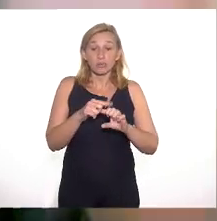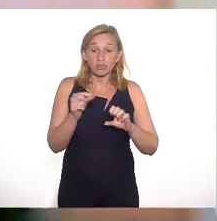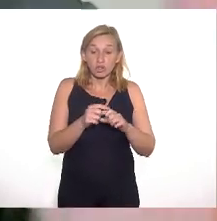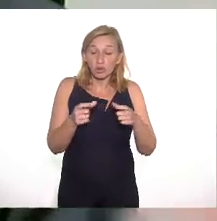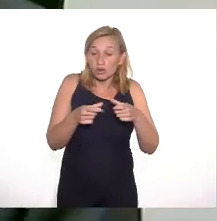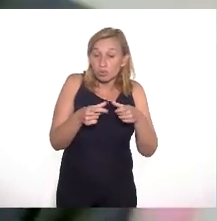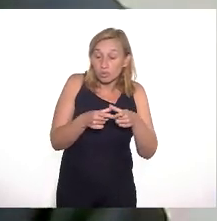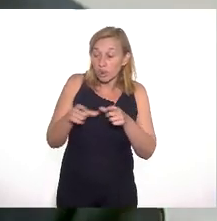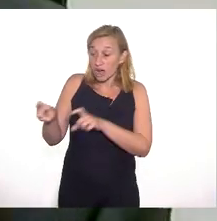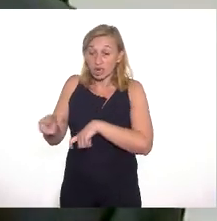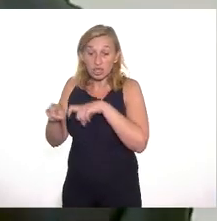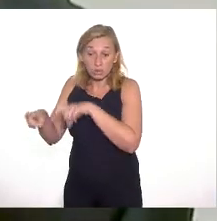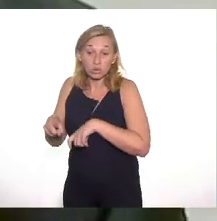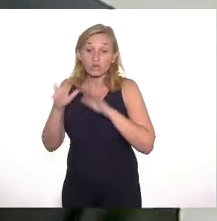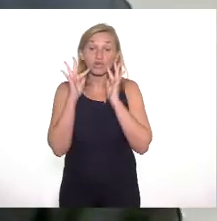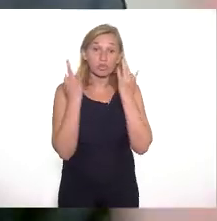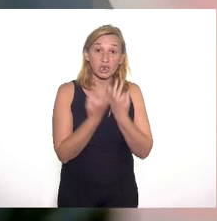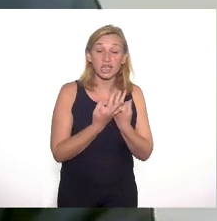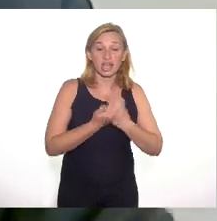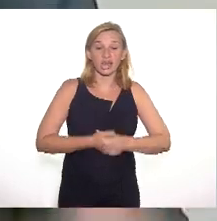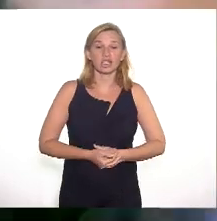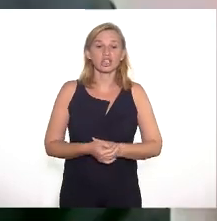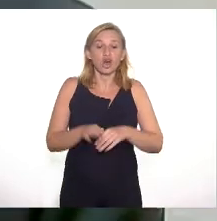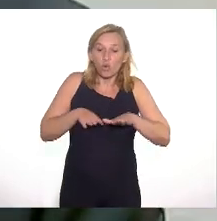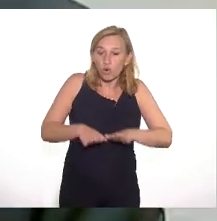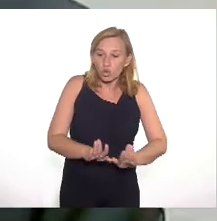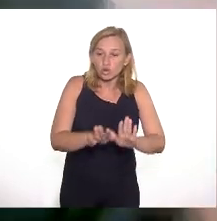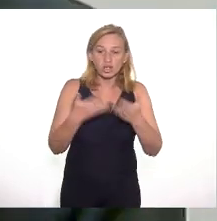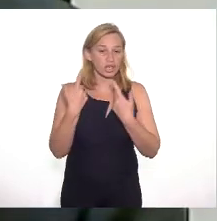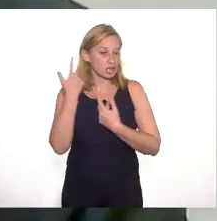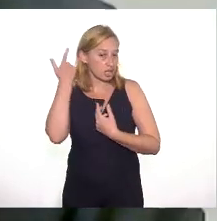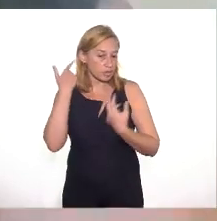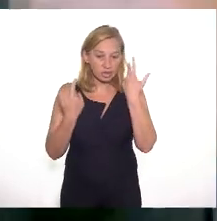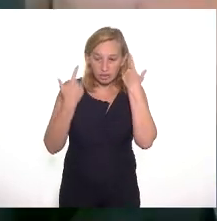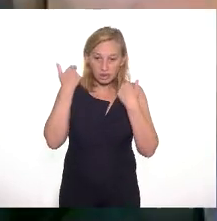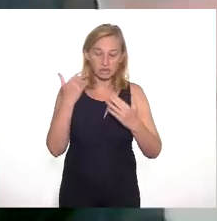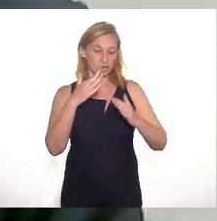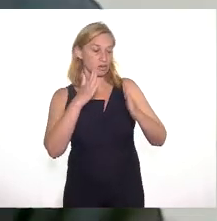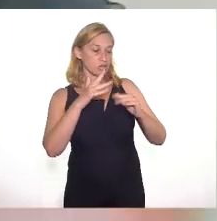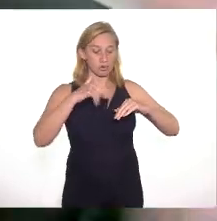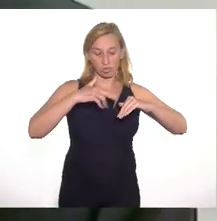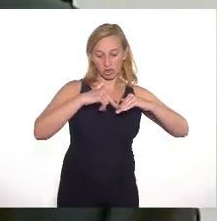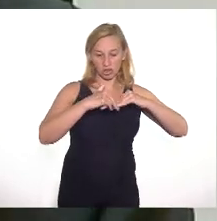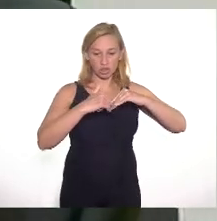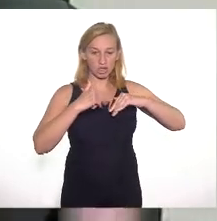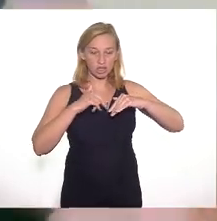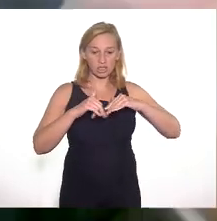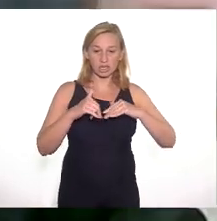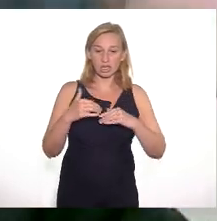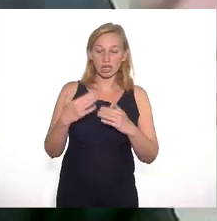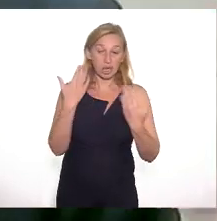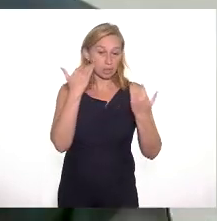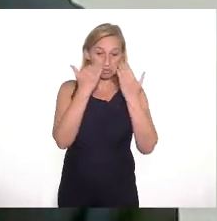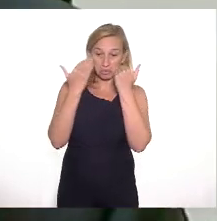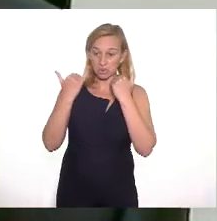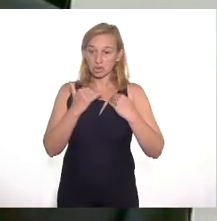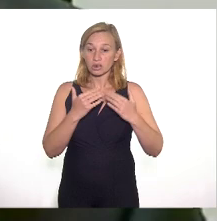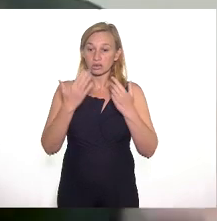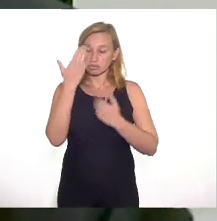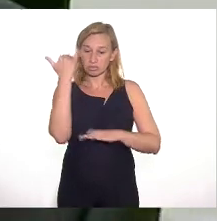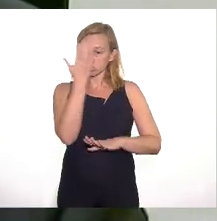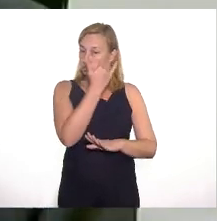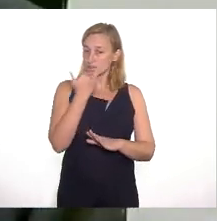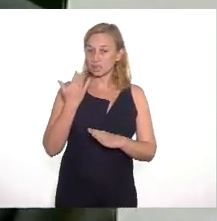os agricultores familiares, costureiras, cabeleireiros, manicures, esteticistas,